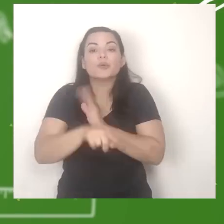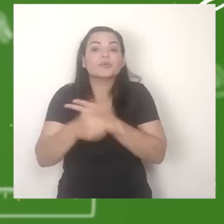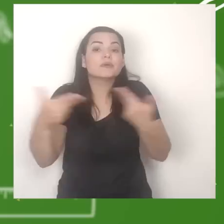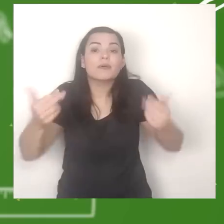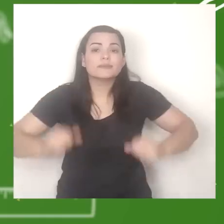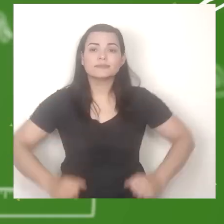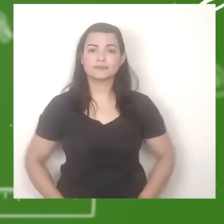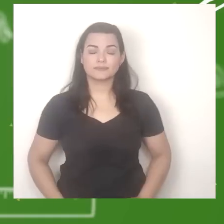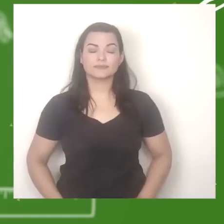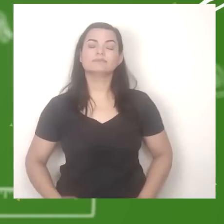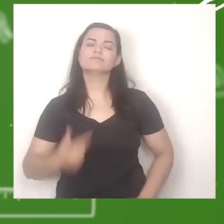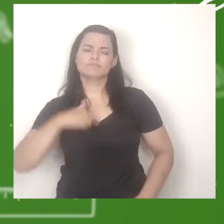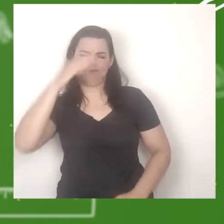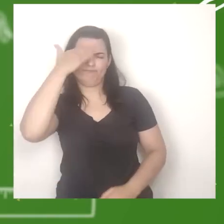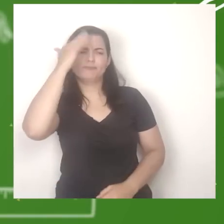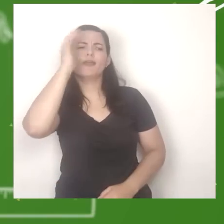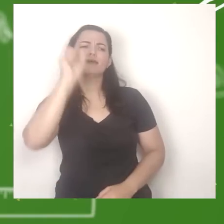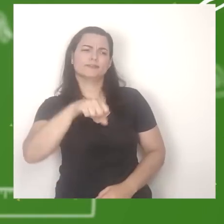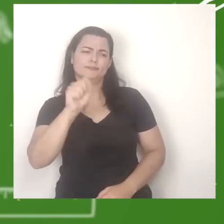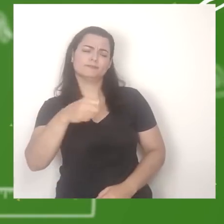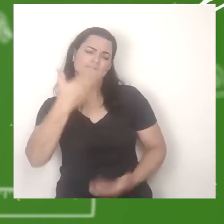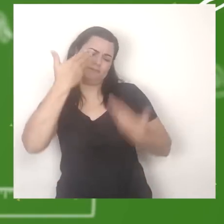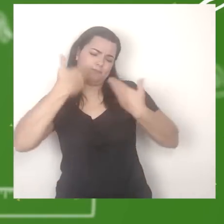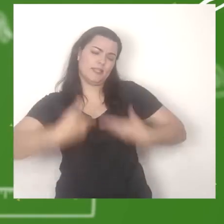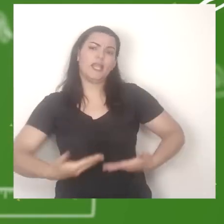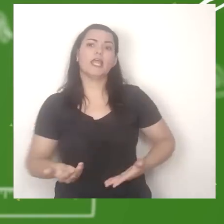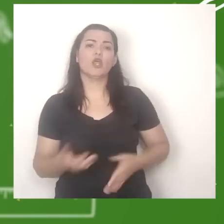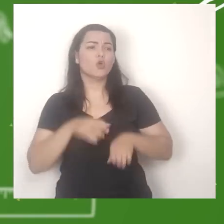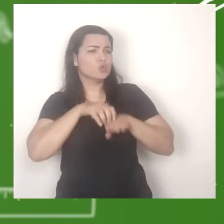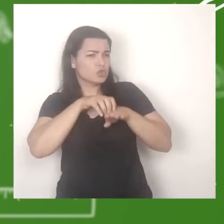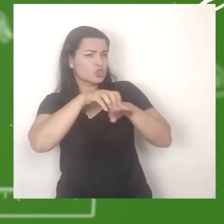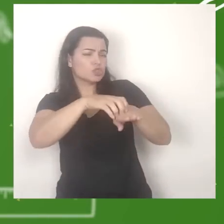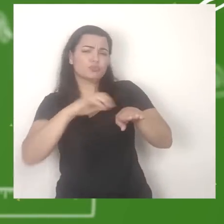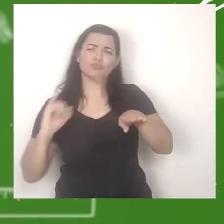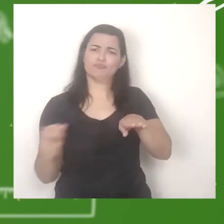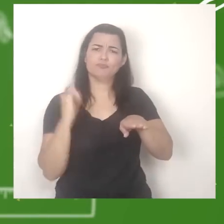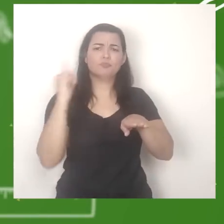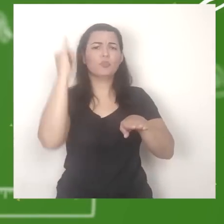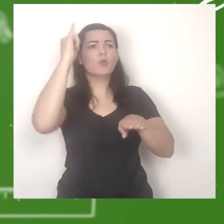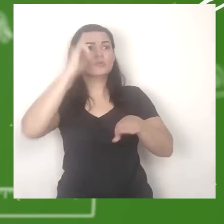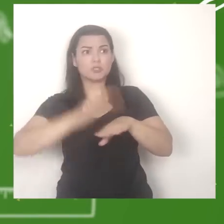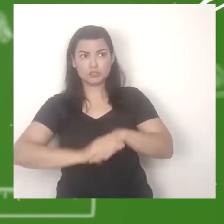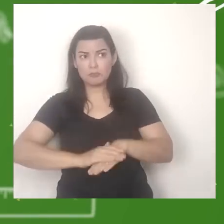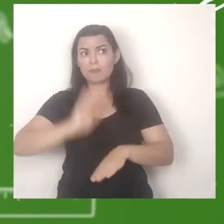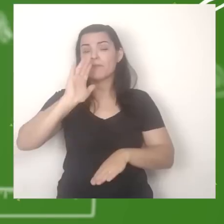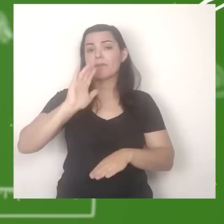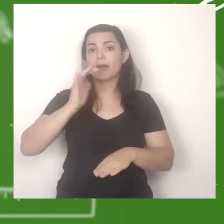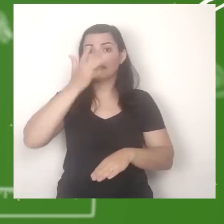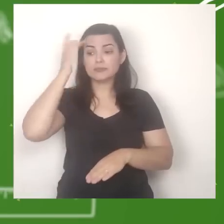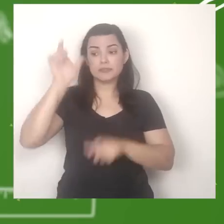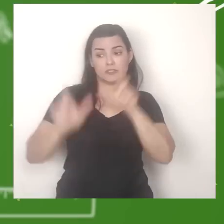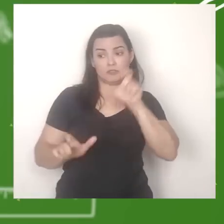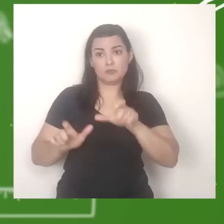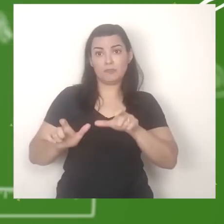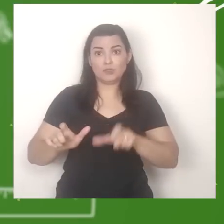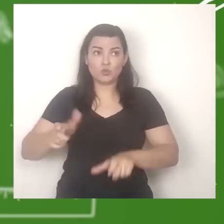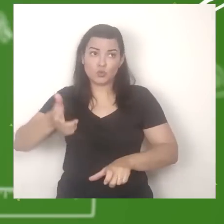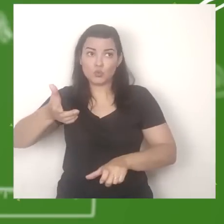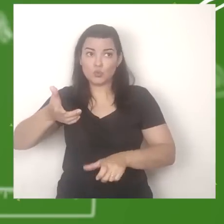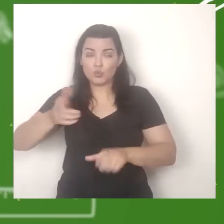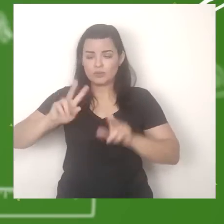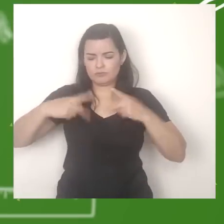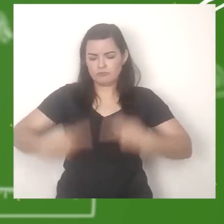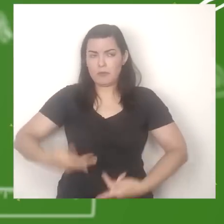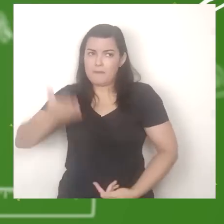perguntas. Eu entendo, Kika. Eu sou um dos meios de transporte mais importantes que o homem inventou.